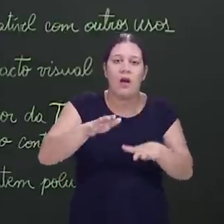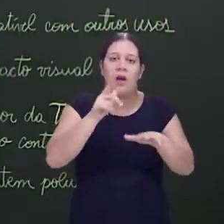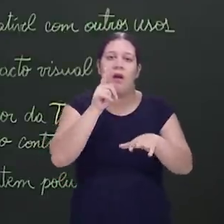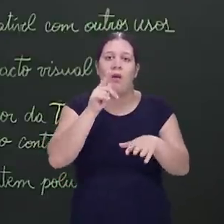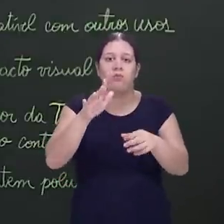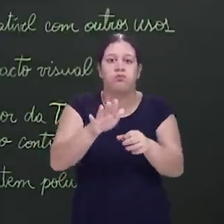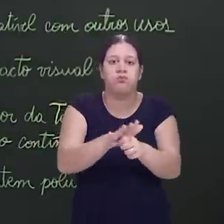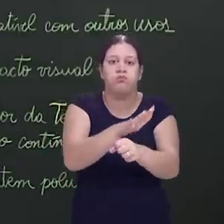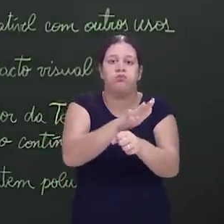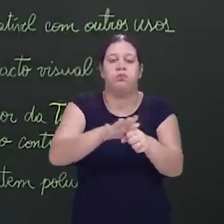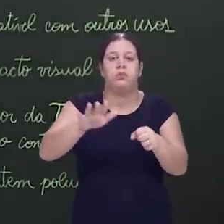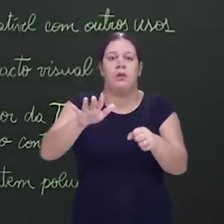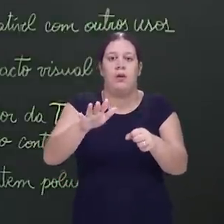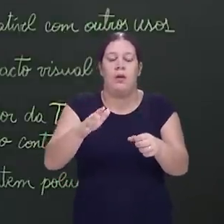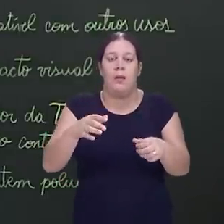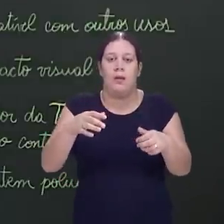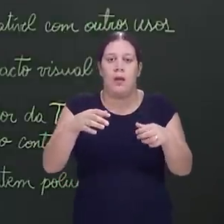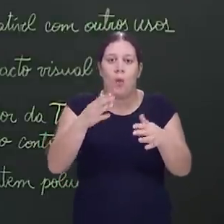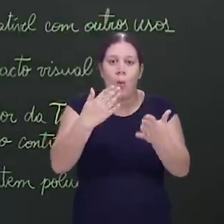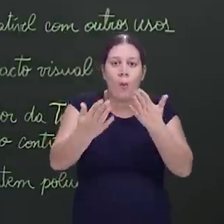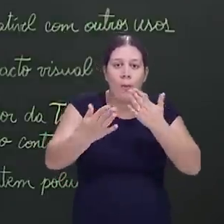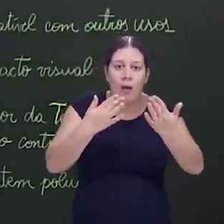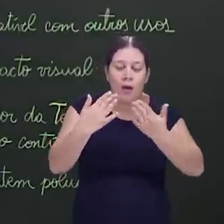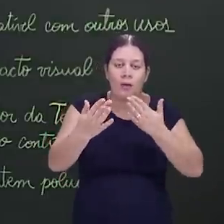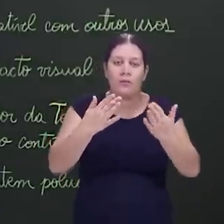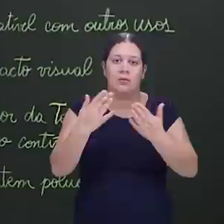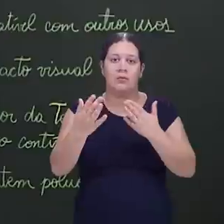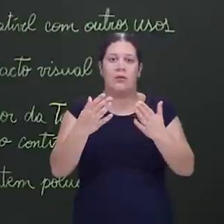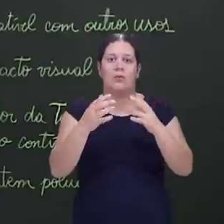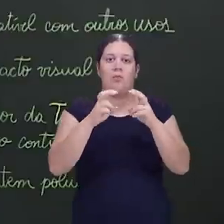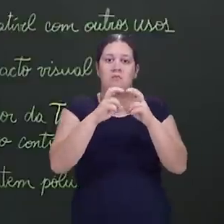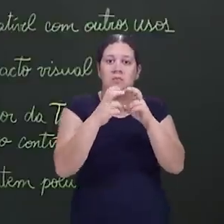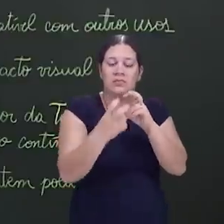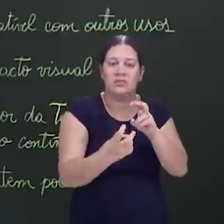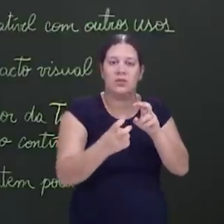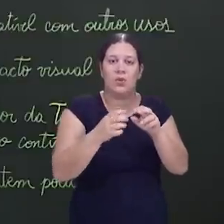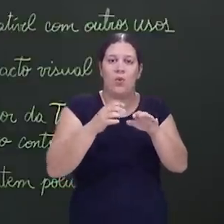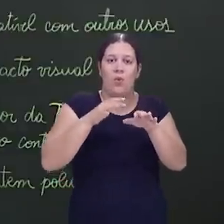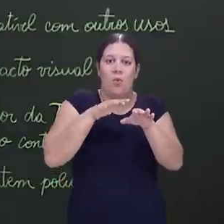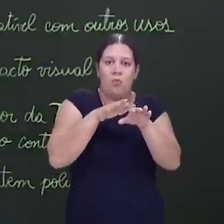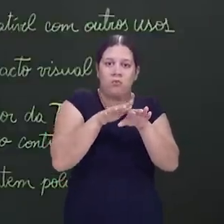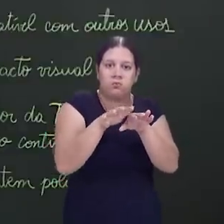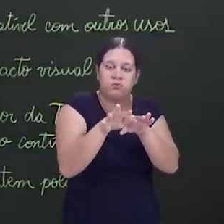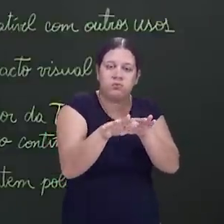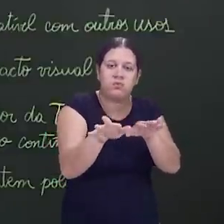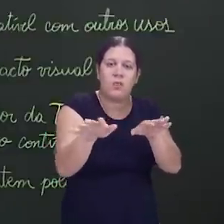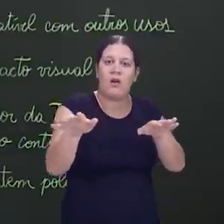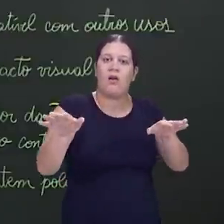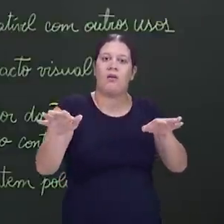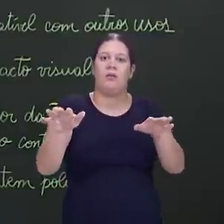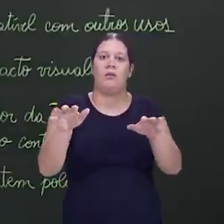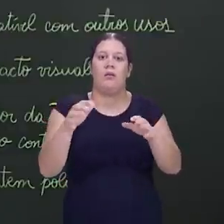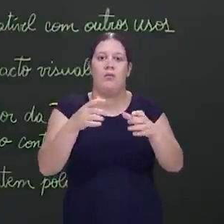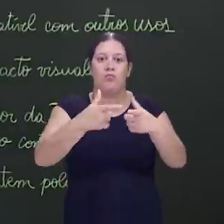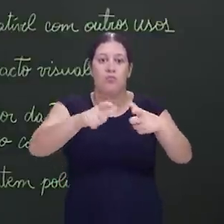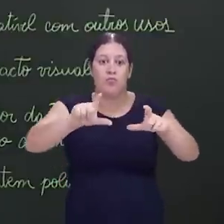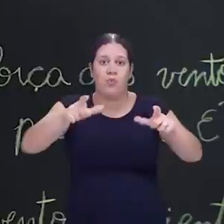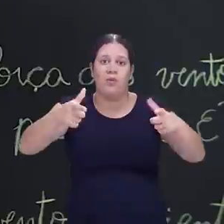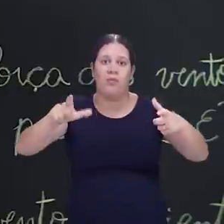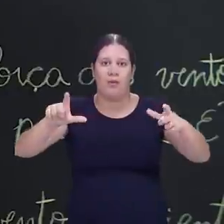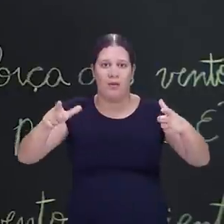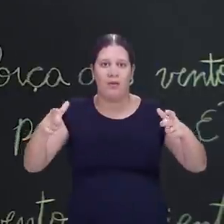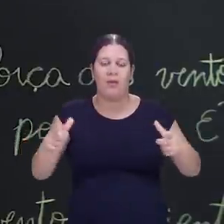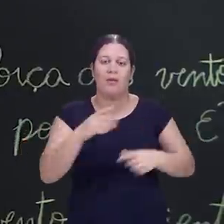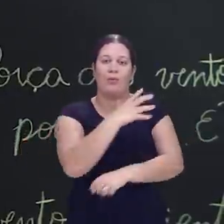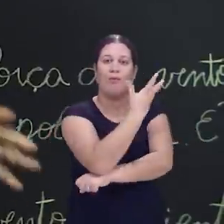região para formar aí essa piscina, essa amplitude aqui antes da queda, eu vou alagar uma grande